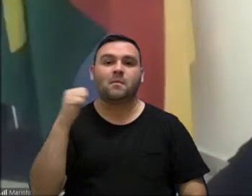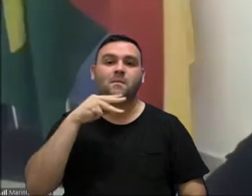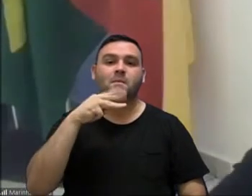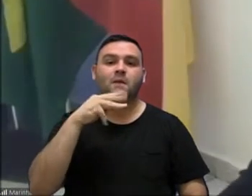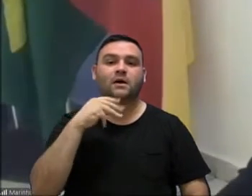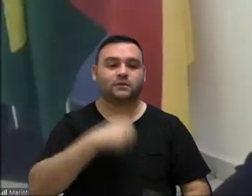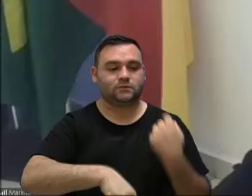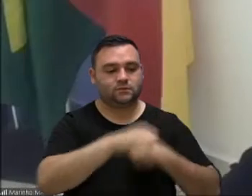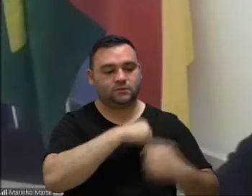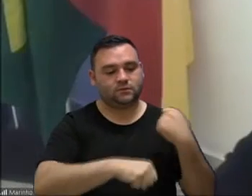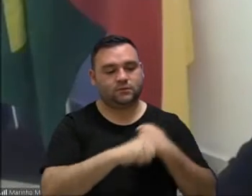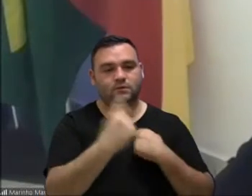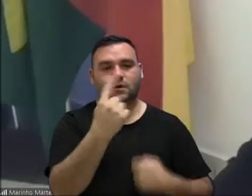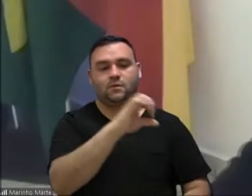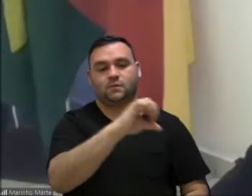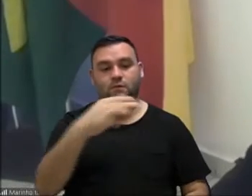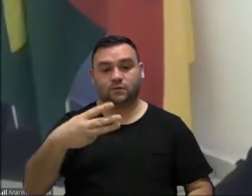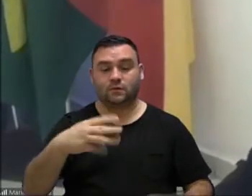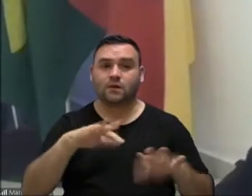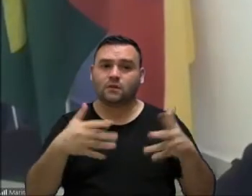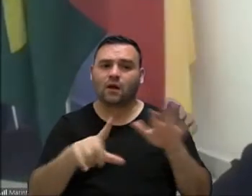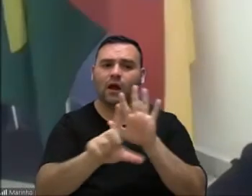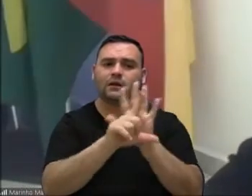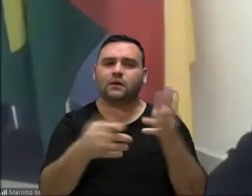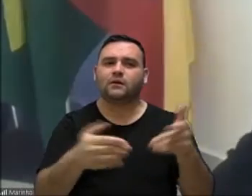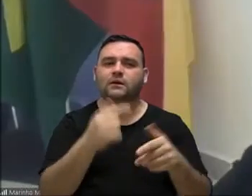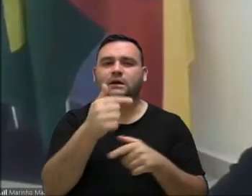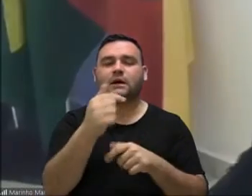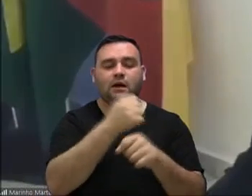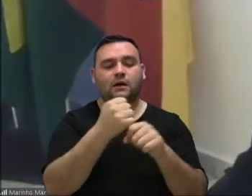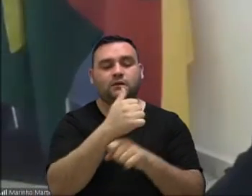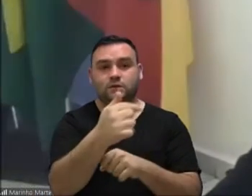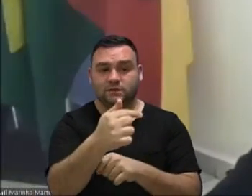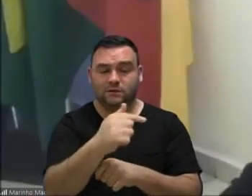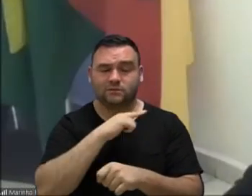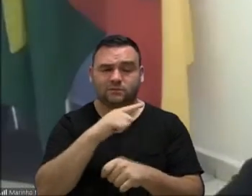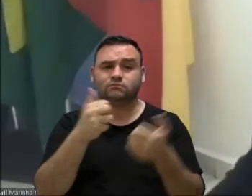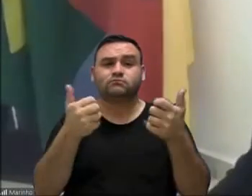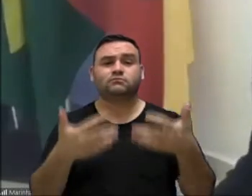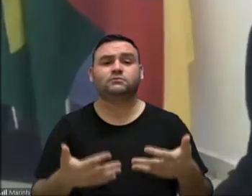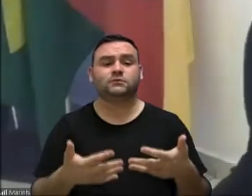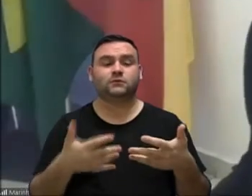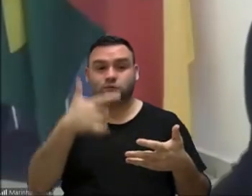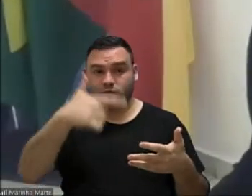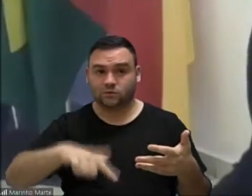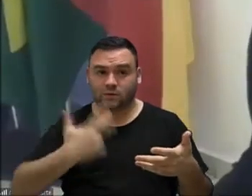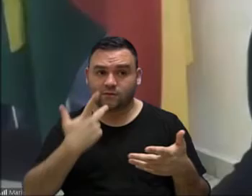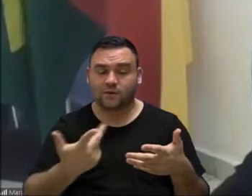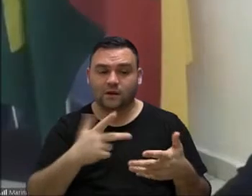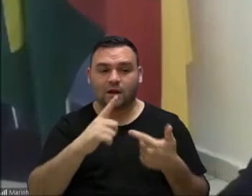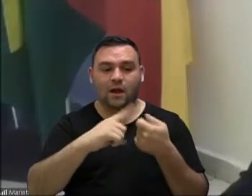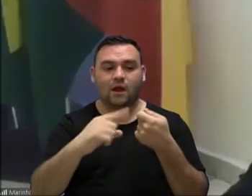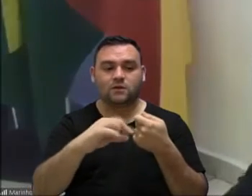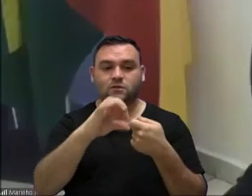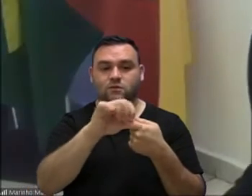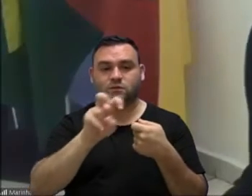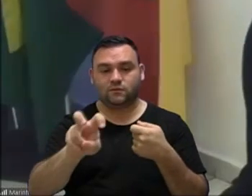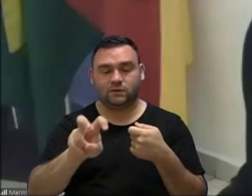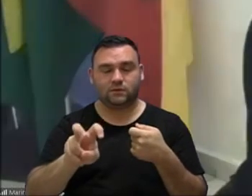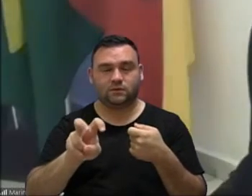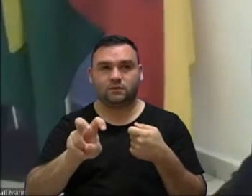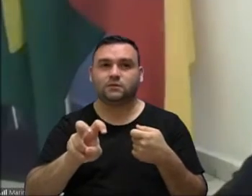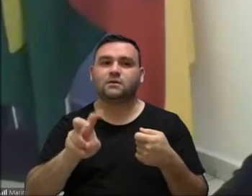março de 93 portanto uma lei de 7 anos que diz repito artigo 95